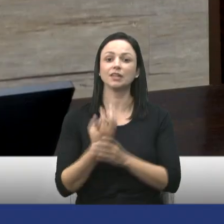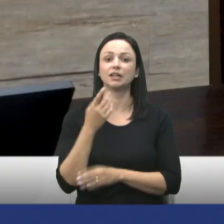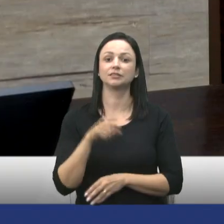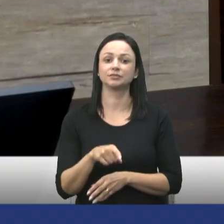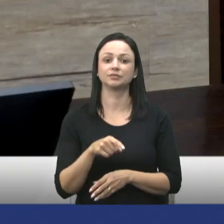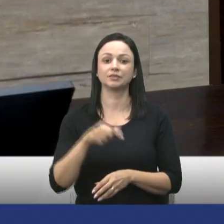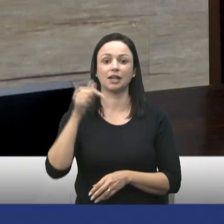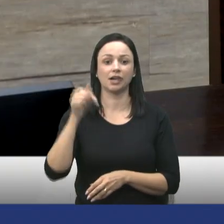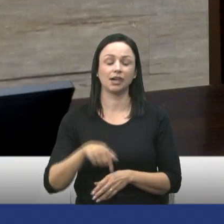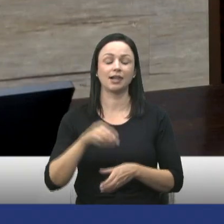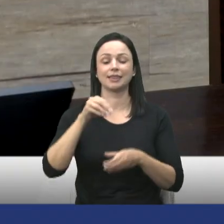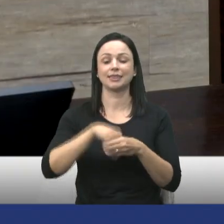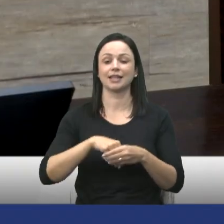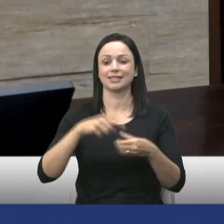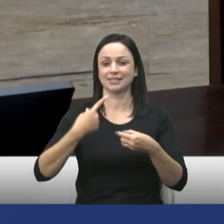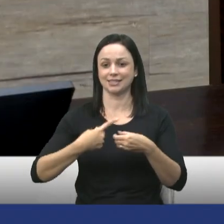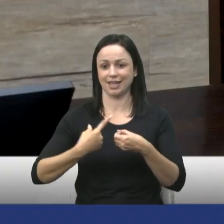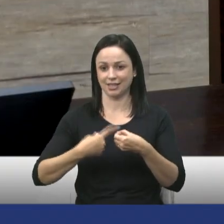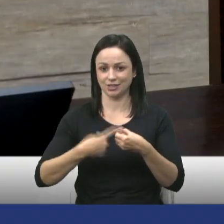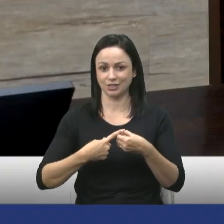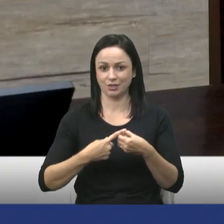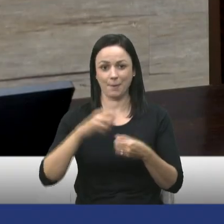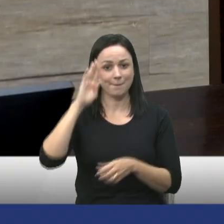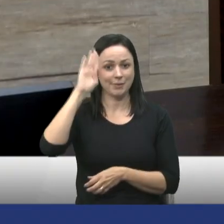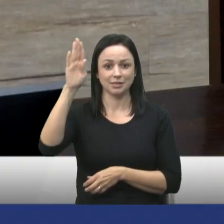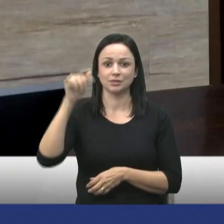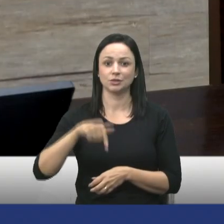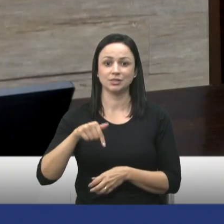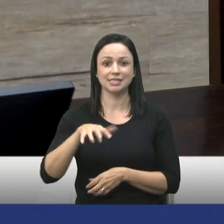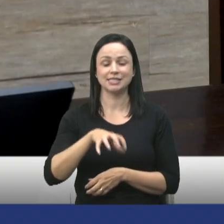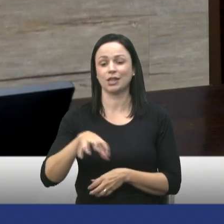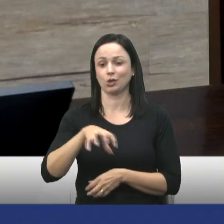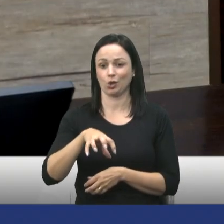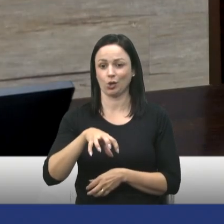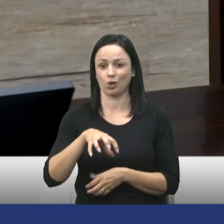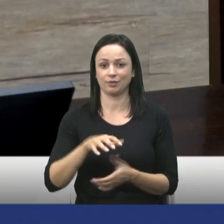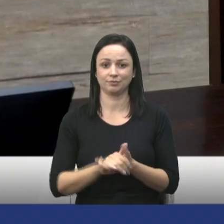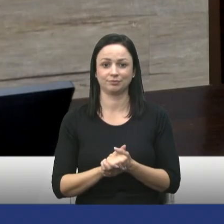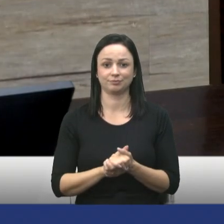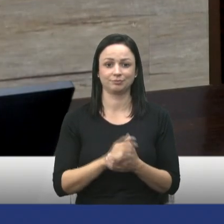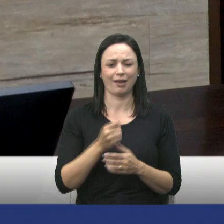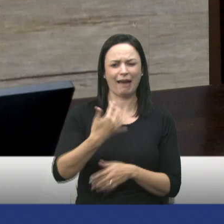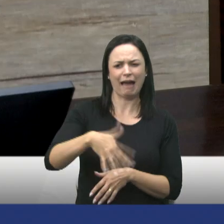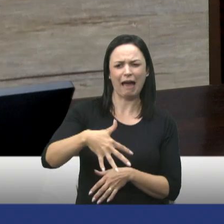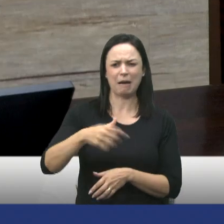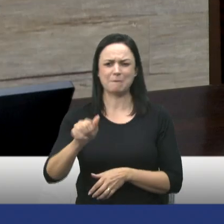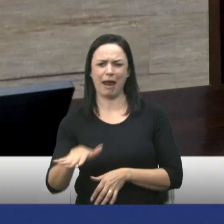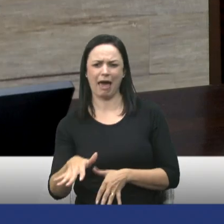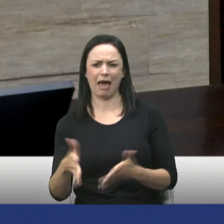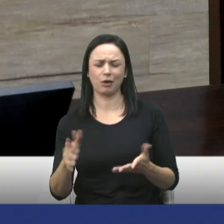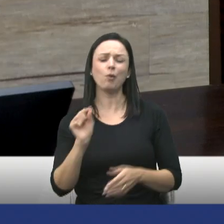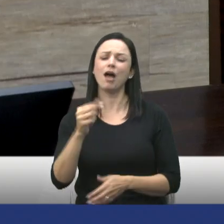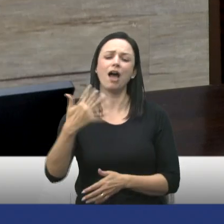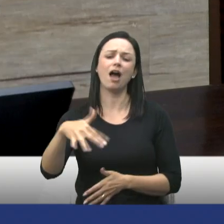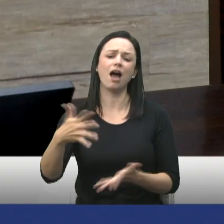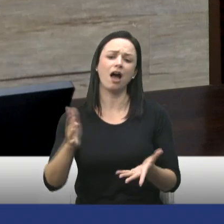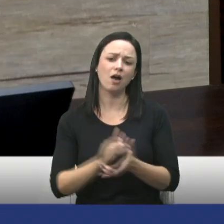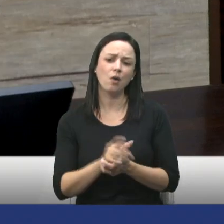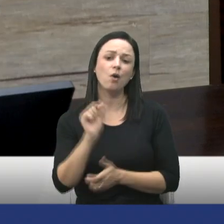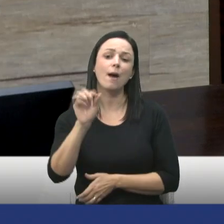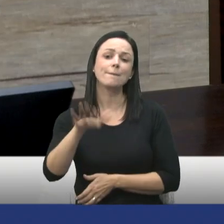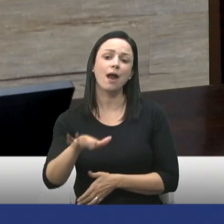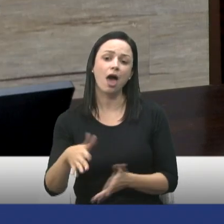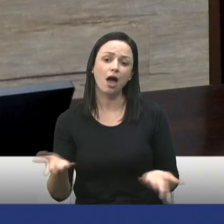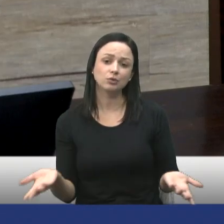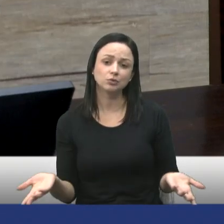aqui dentro, né, da cidade, principalmente aqui, nesse setor. Olha, é caro, é barato. O que é caro? O que é barato?